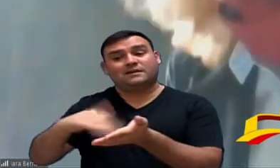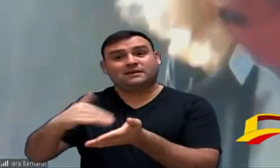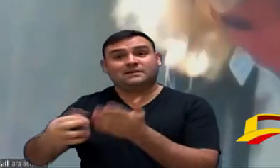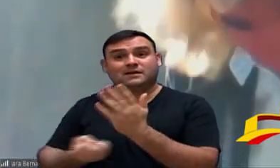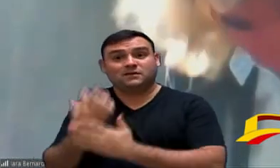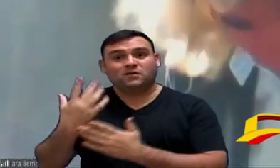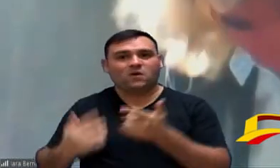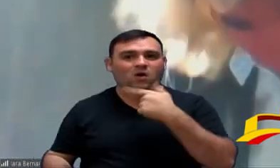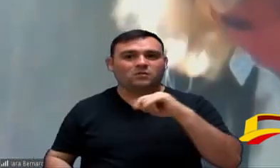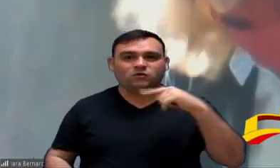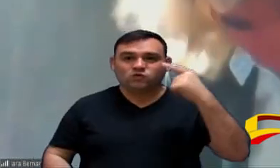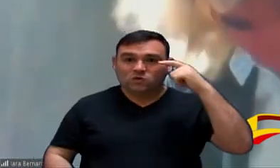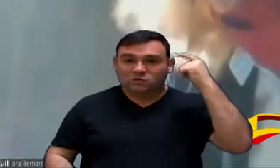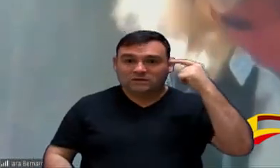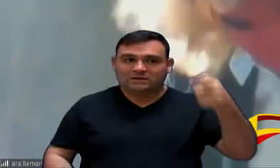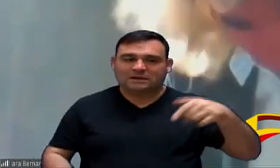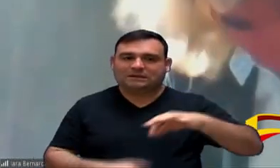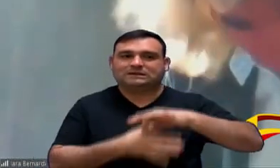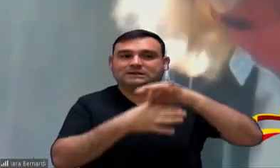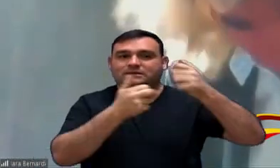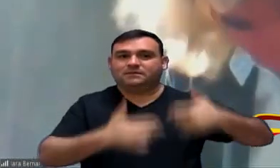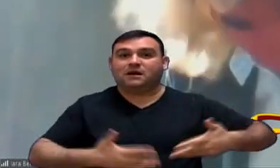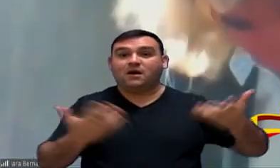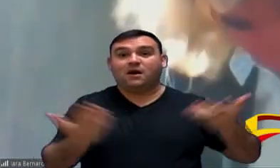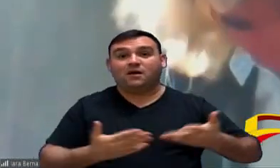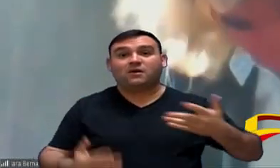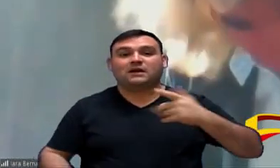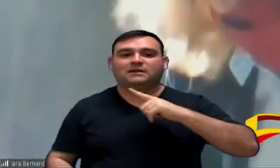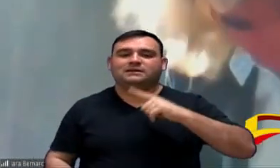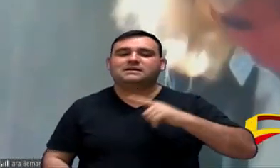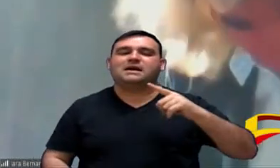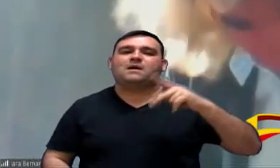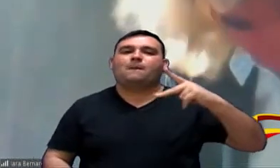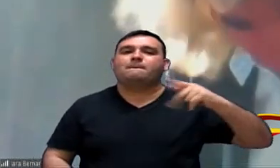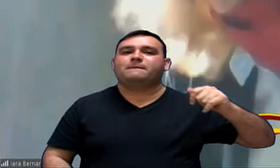vereador Donizete vai colocar como líder, que agora se abriu um PA